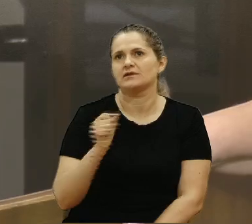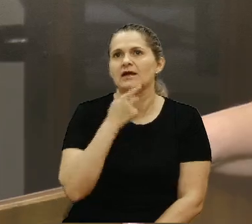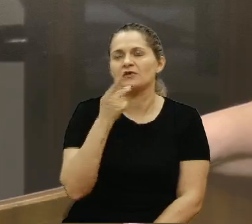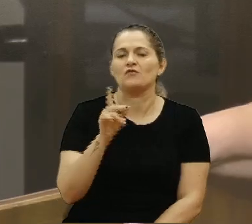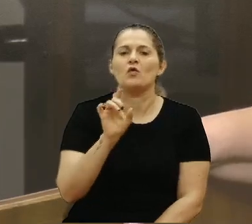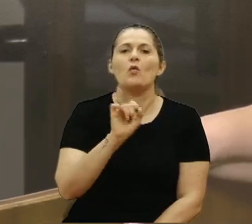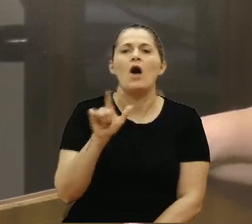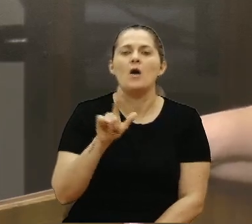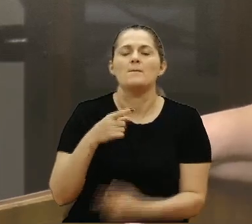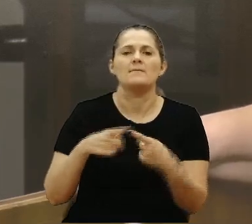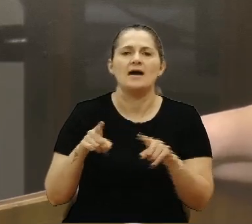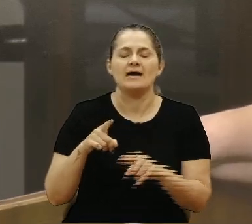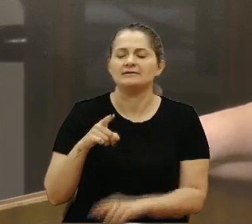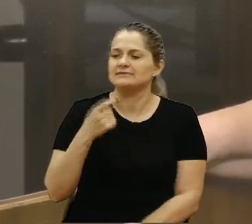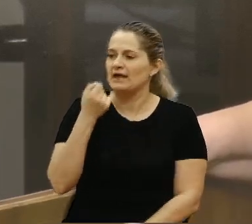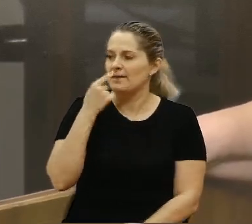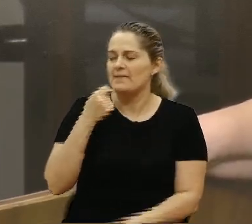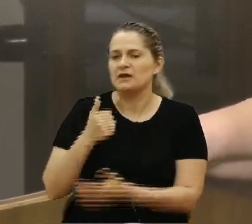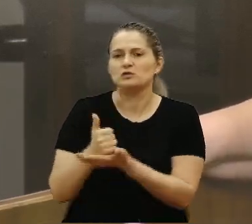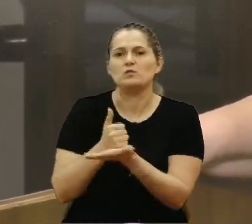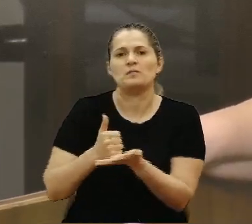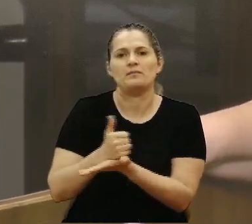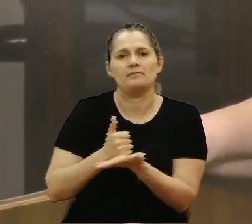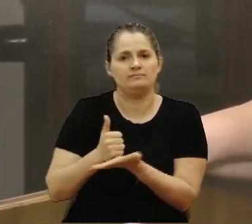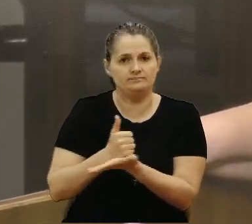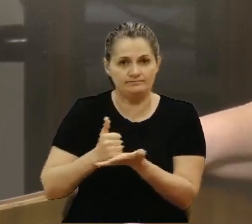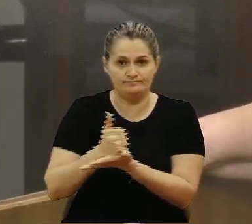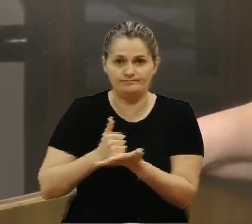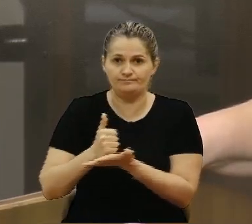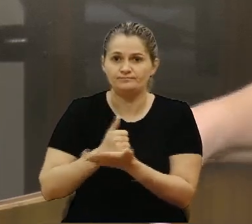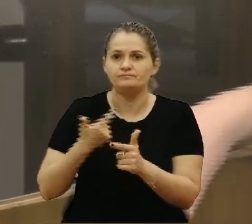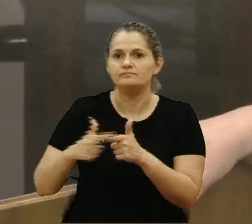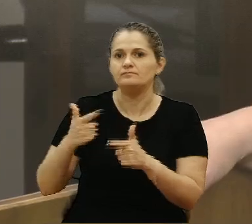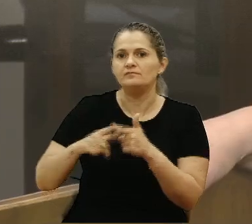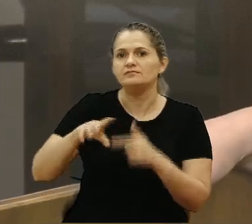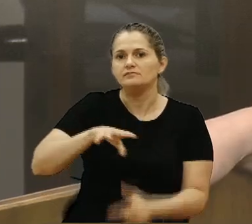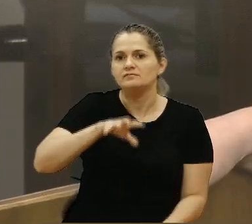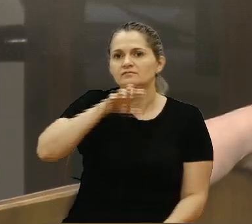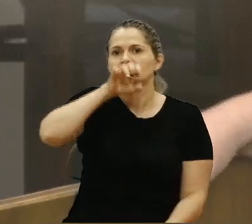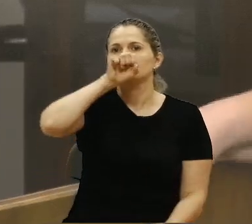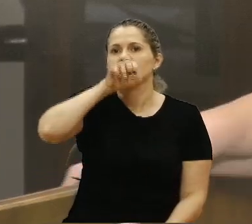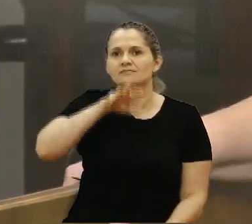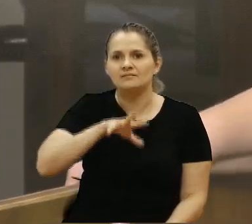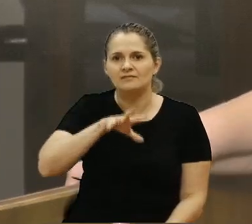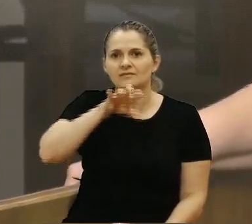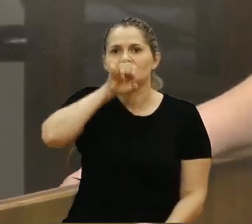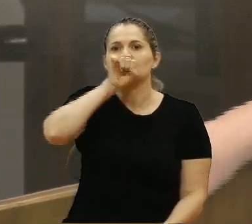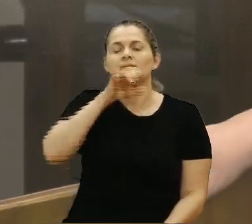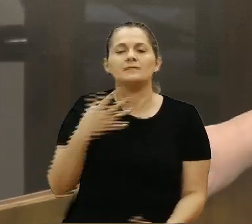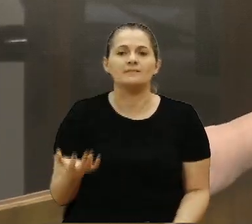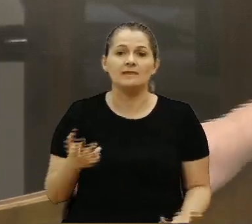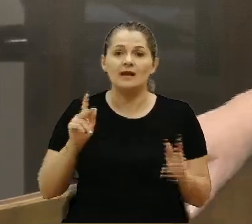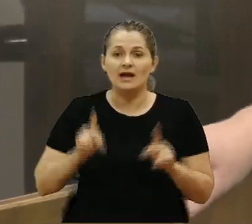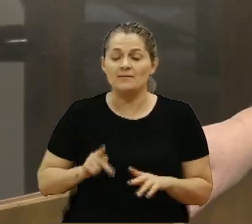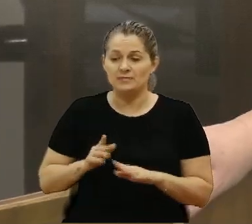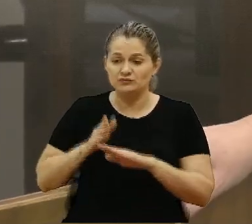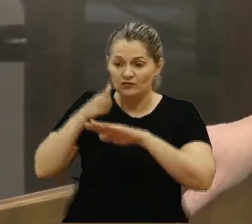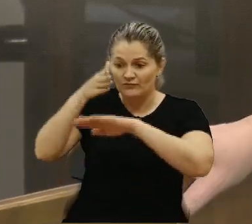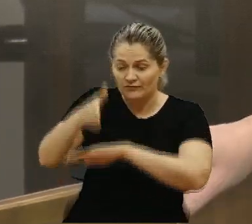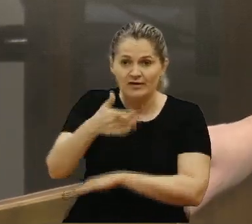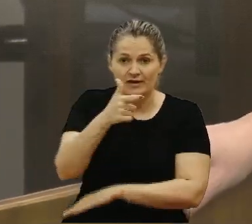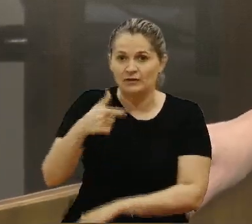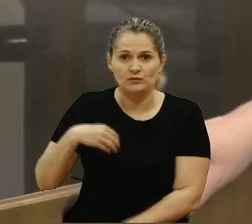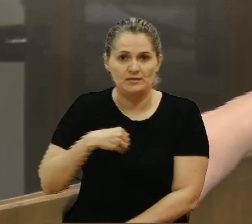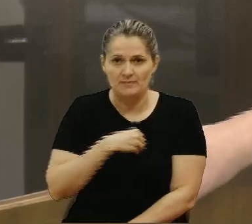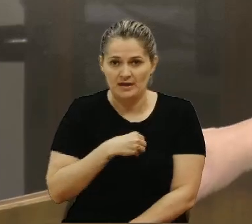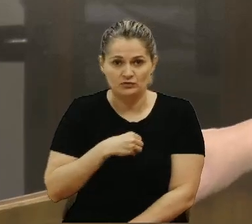mas remédios assim básicos para problemas respiratórios. Aí a pessoa vai lá e não tem médico e